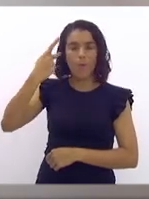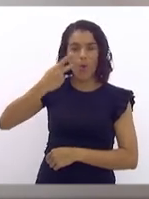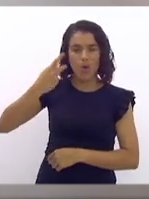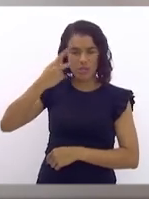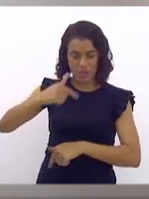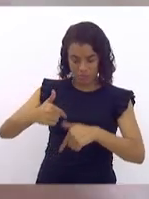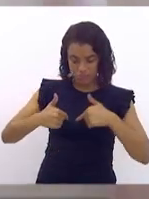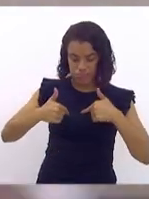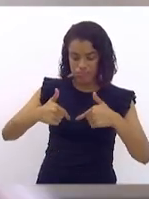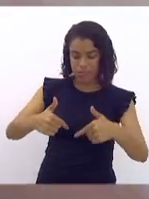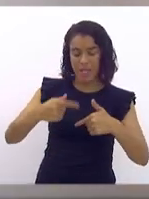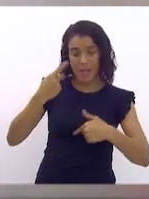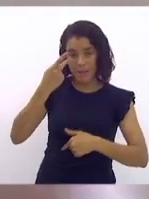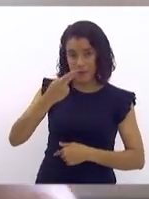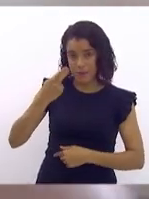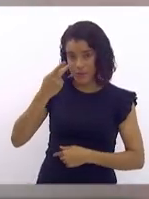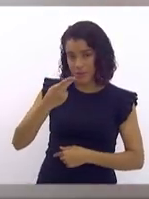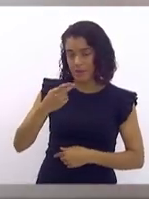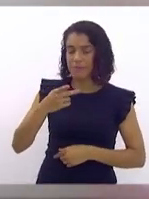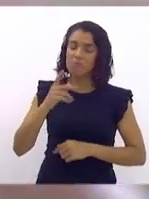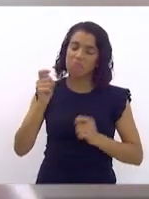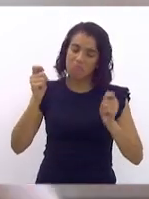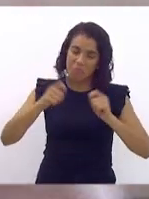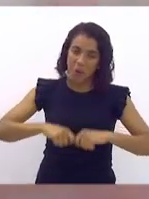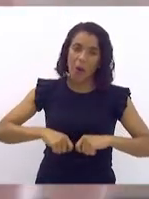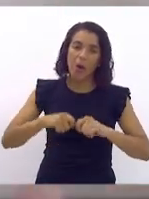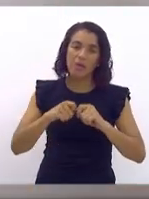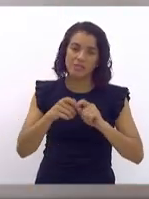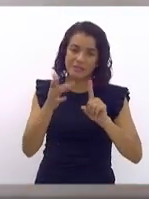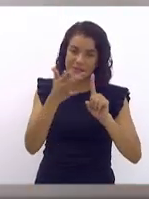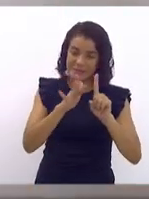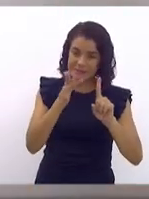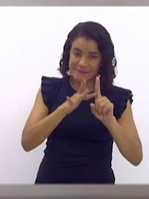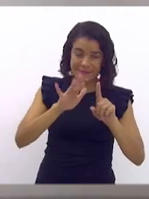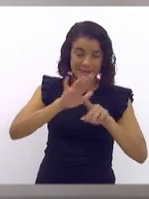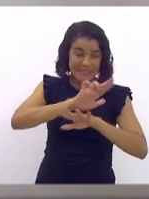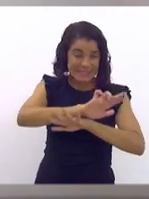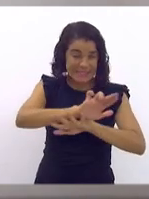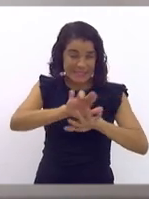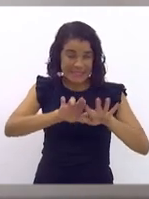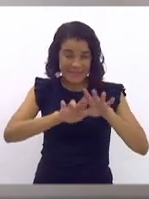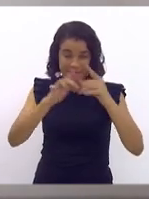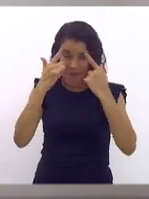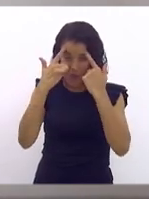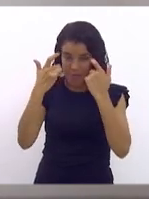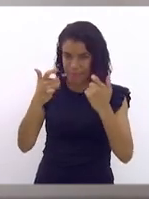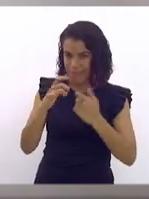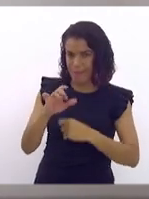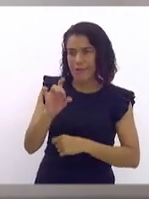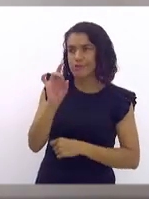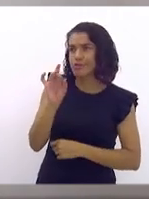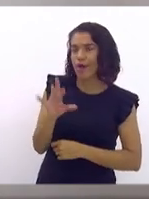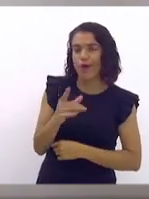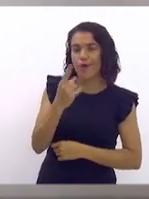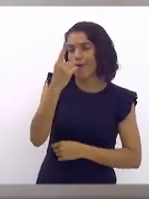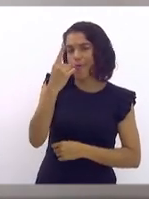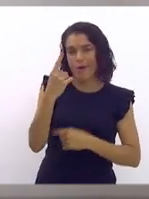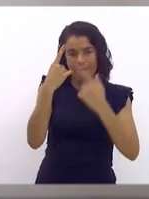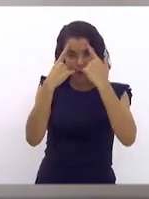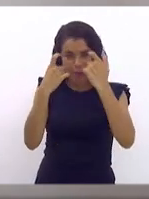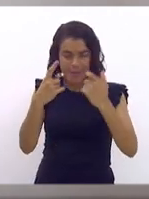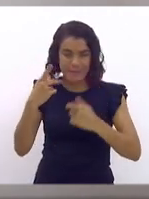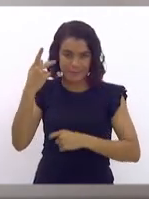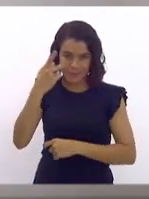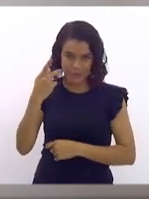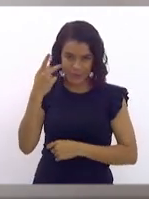política, obviamente que ela pode sofrer violências de todos os tipos, né? Não necessariamente ela vai sofrer a violência